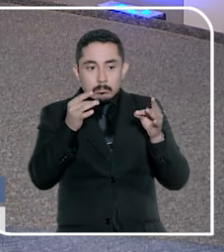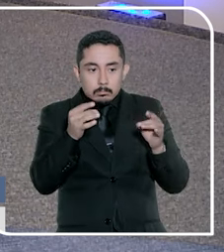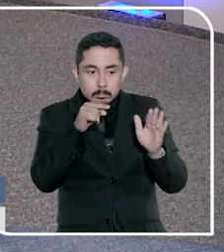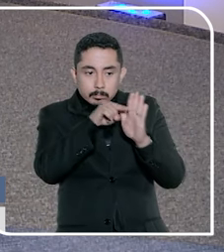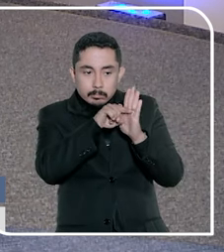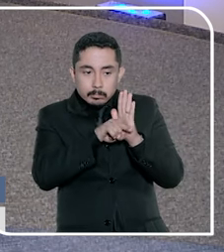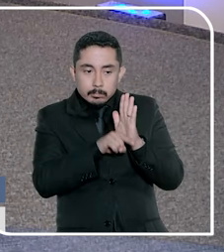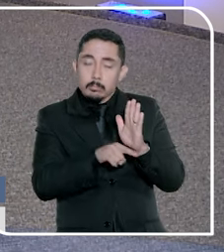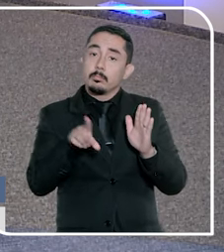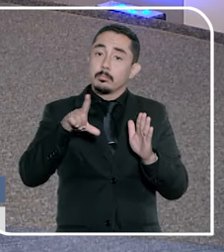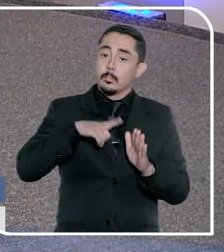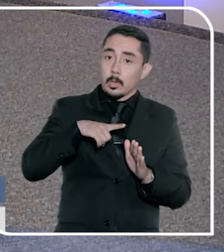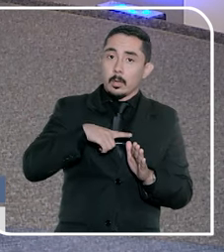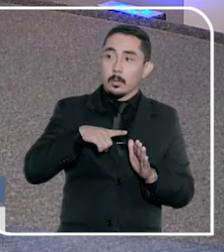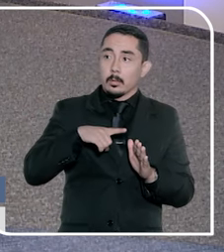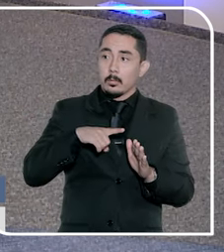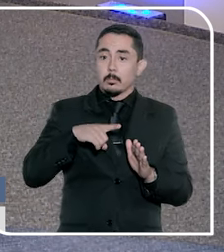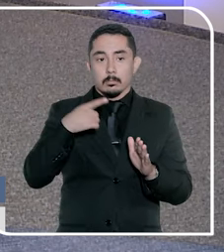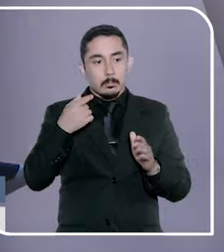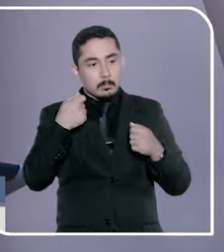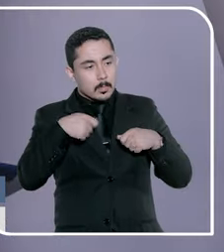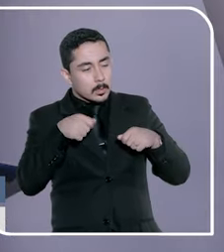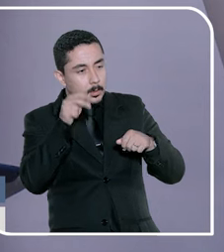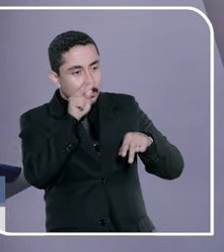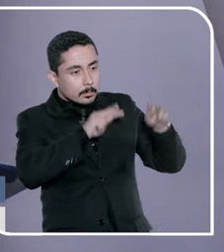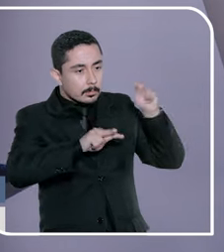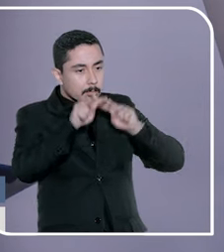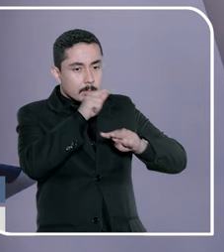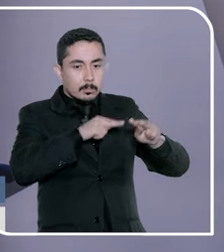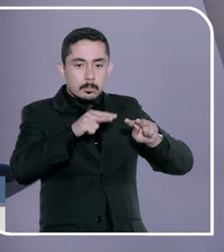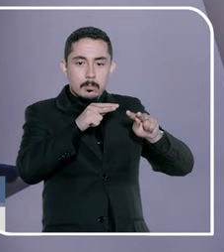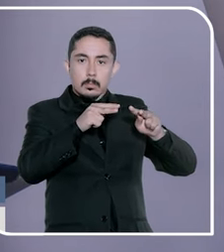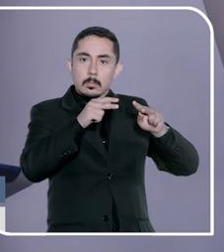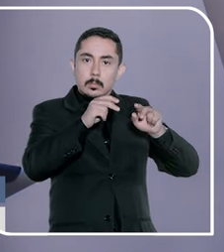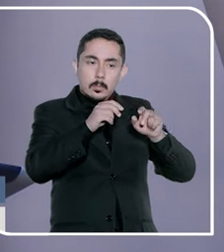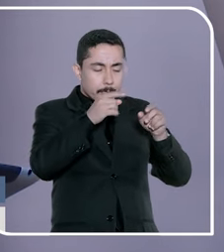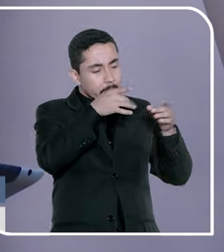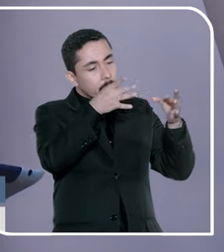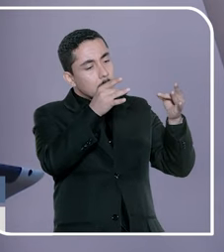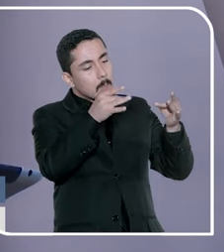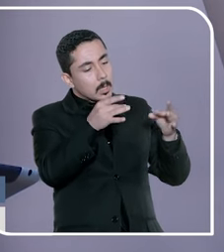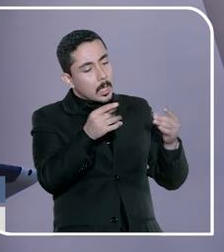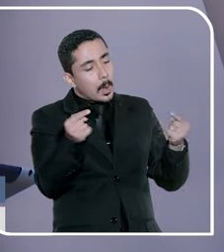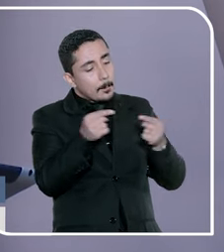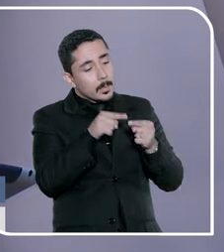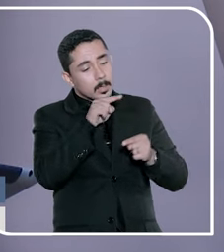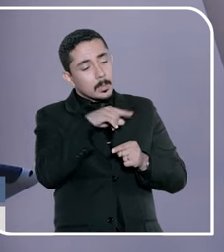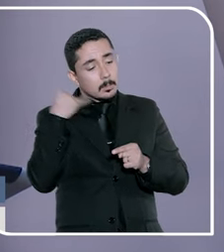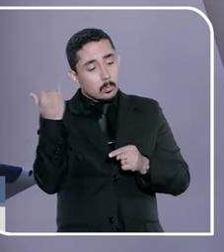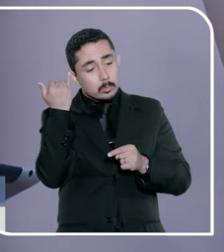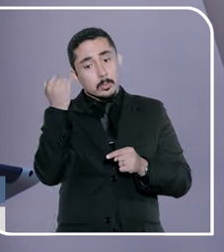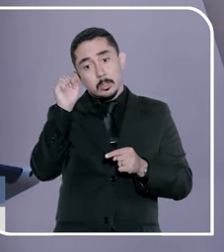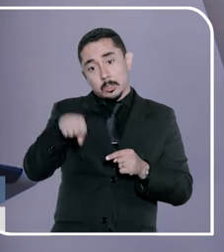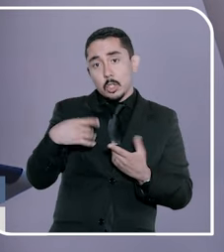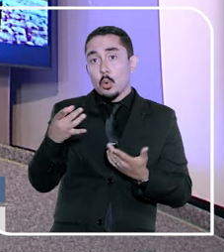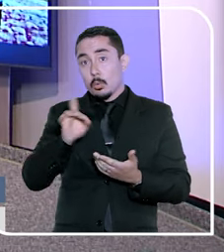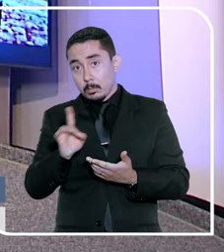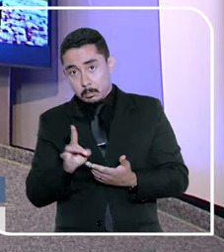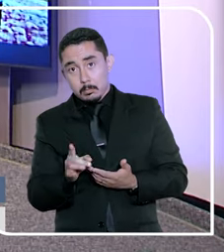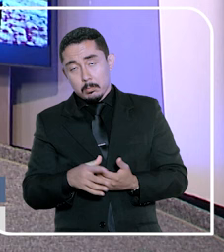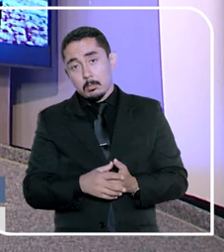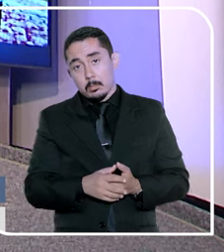devem ser levados em consideração para classificar uma conduta como relevante ou não existem dois eh